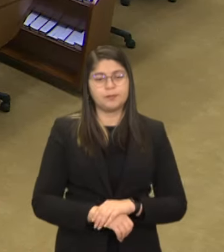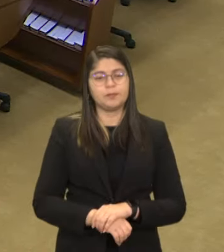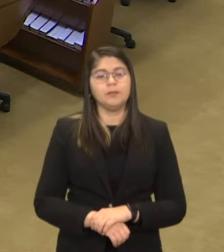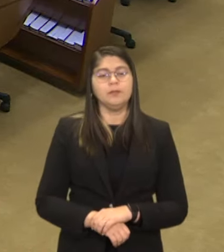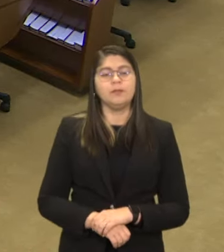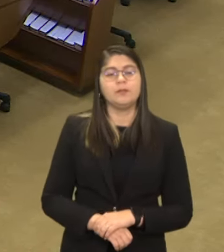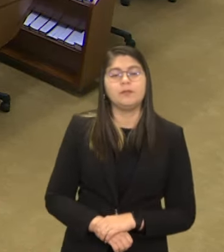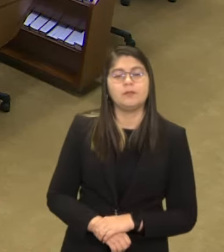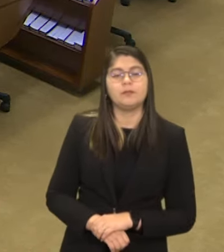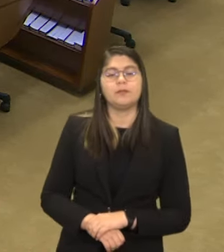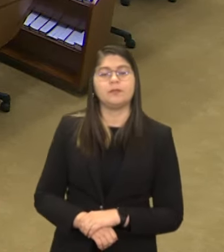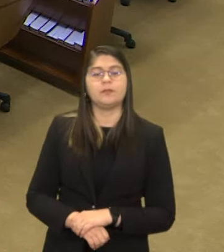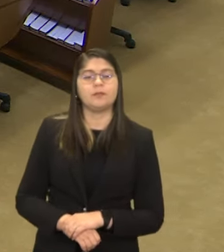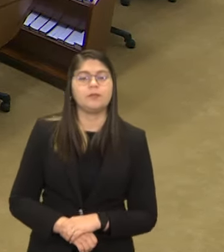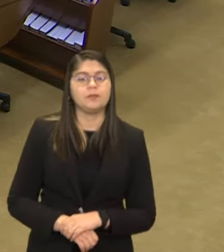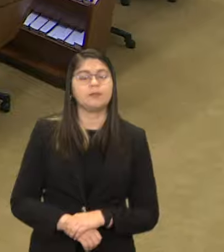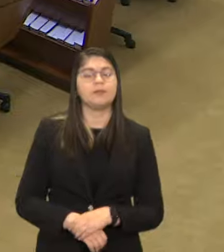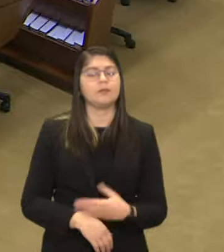Presidente,